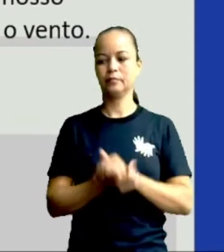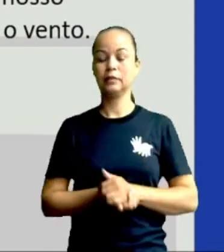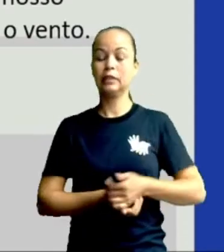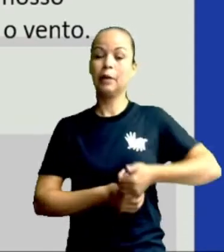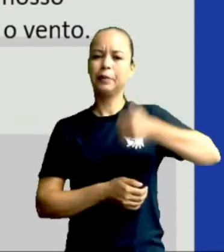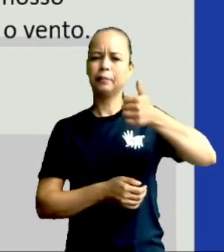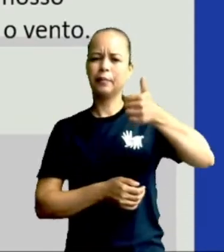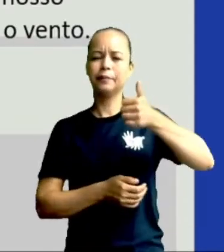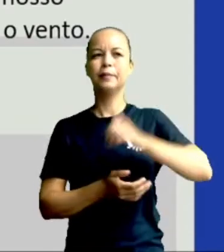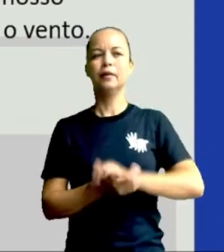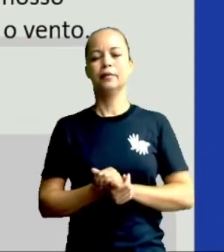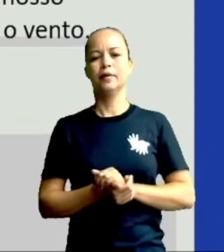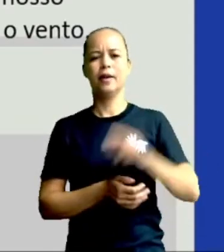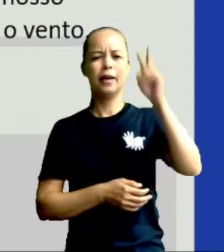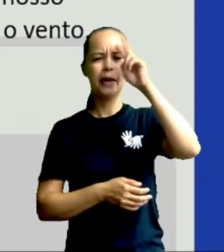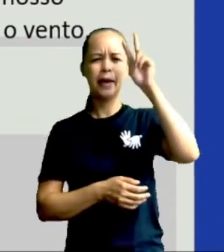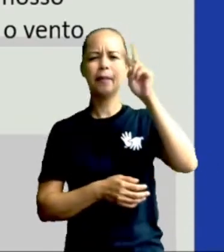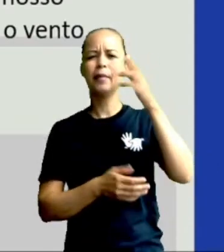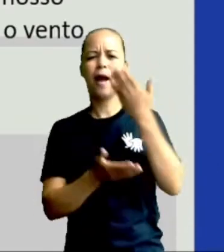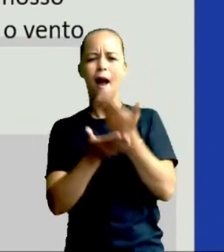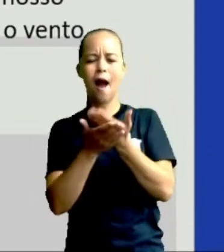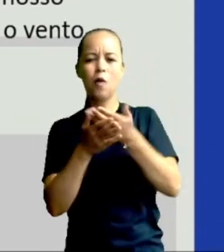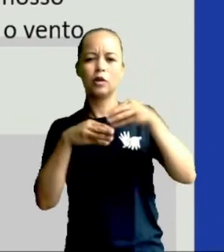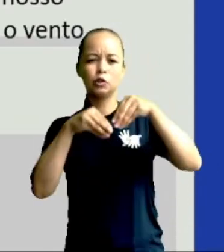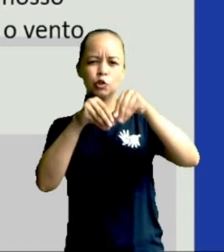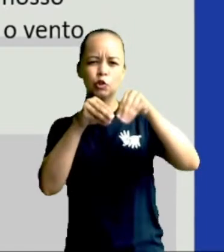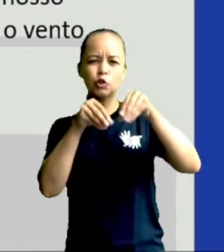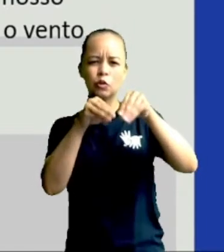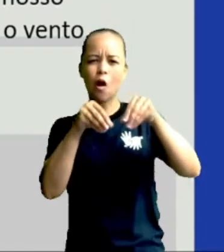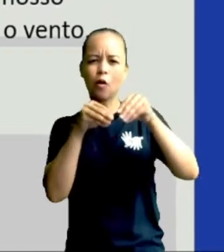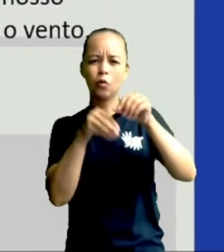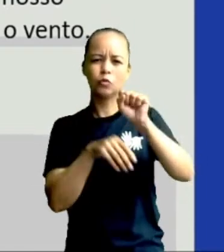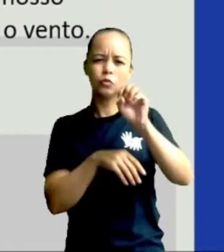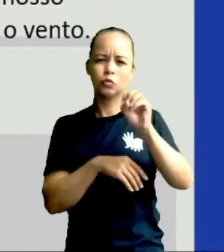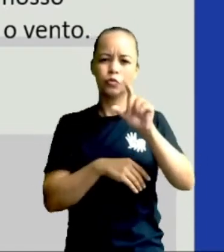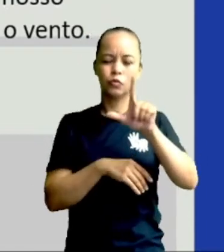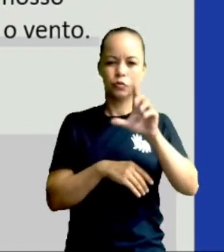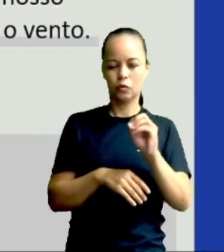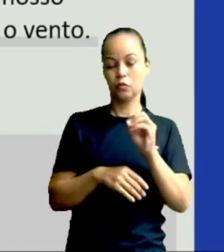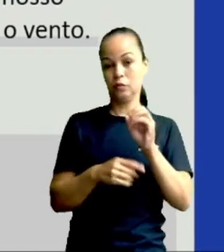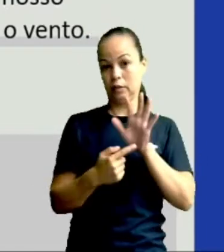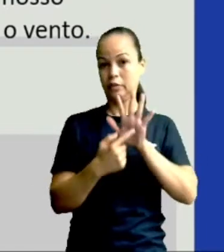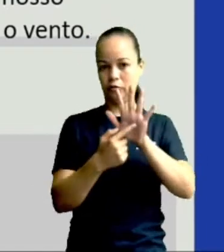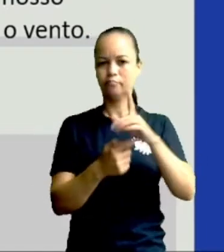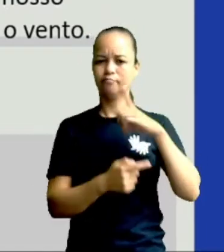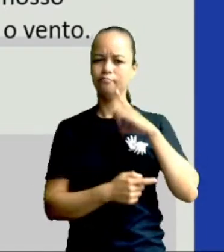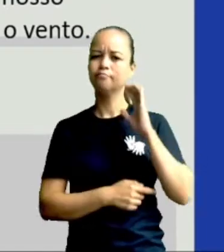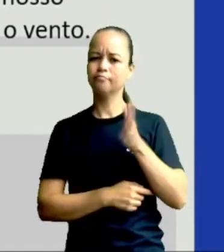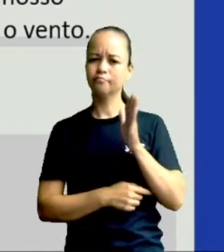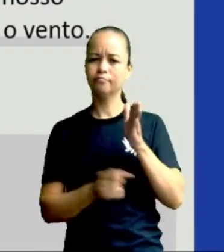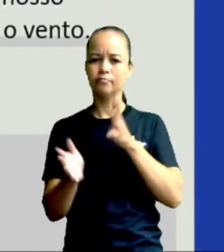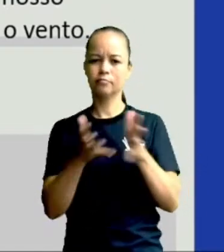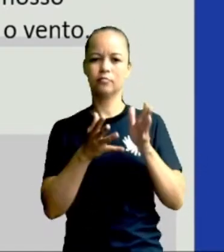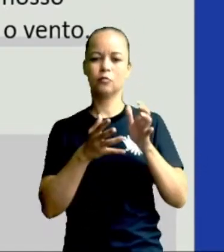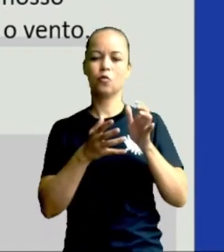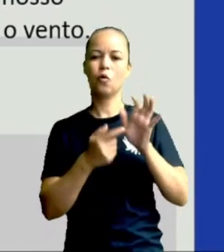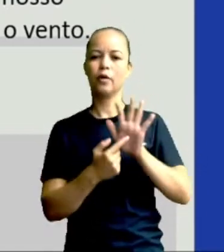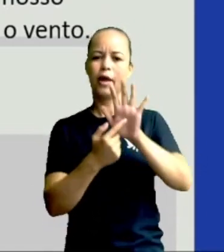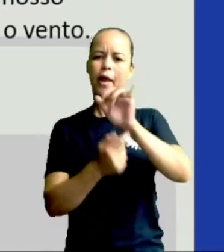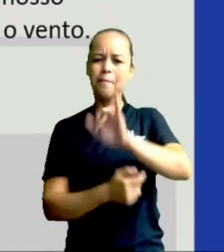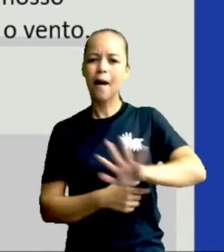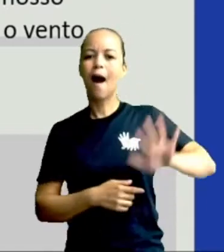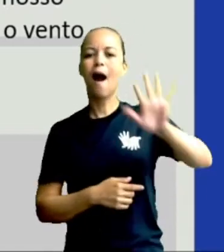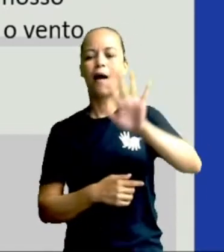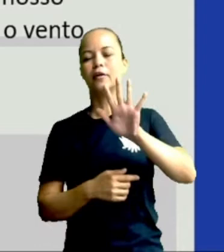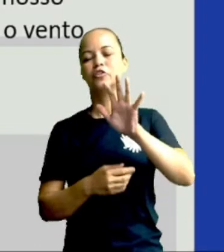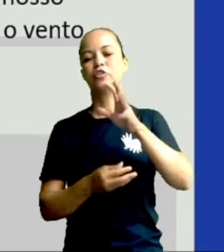Primeiro, lembra daquela aula de solo que a gente teve? Onde eu coloquei até aqui algumas imagens de